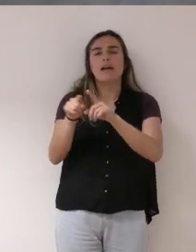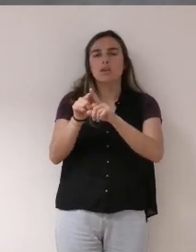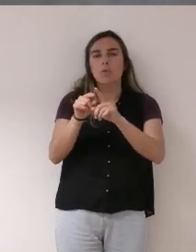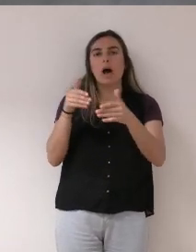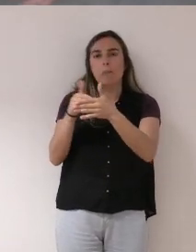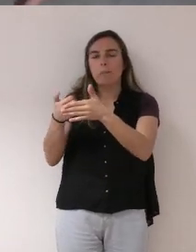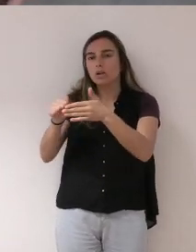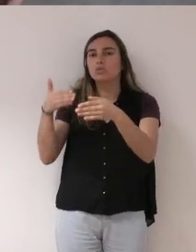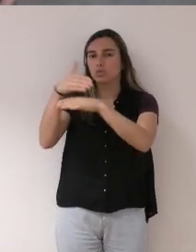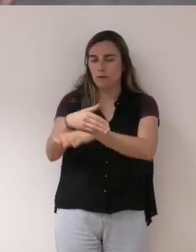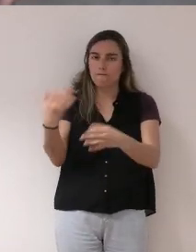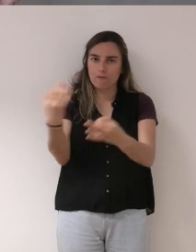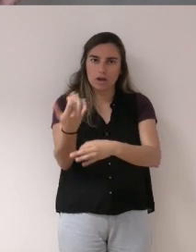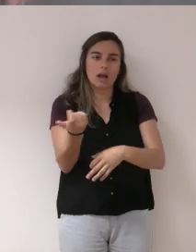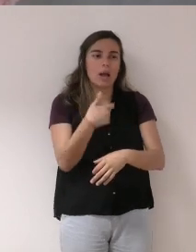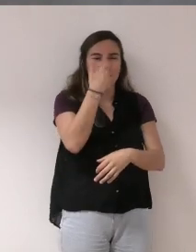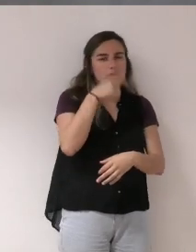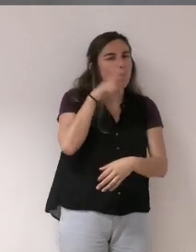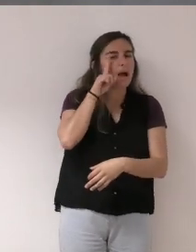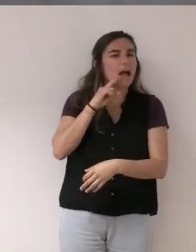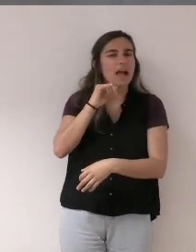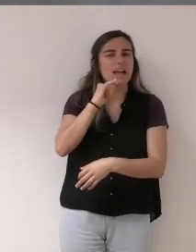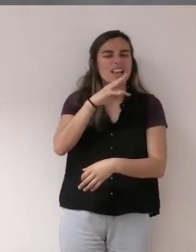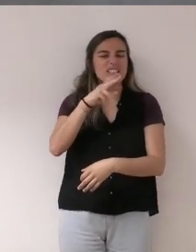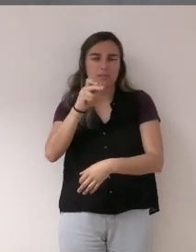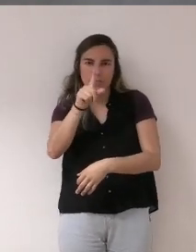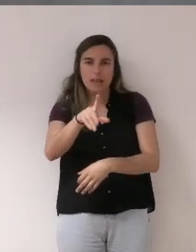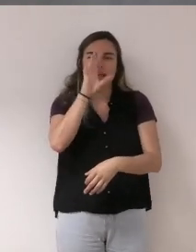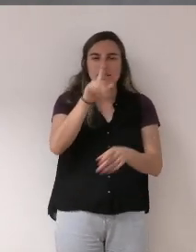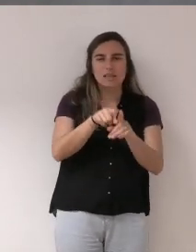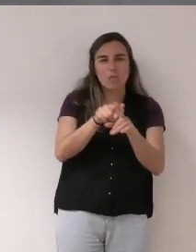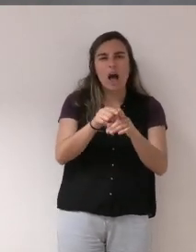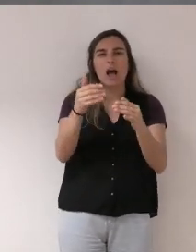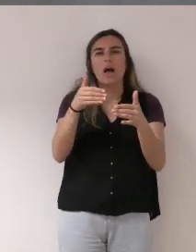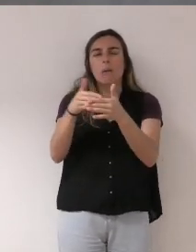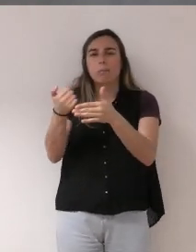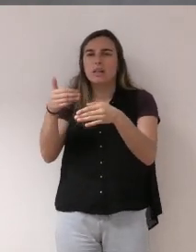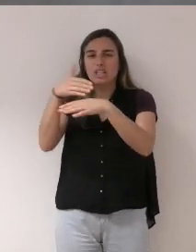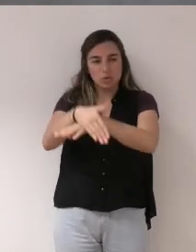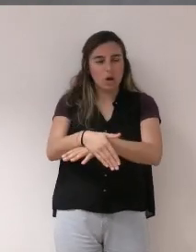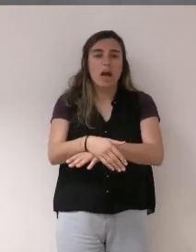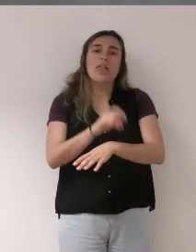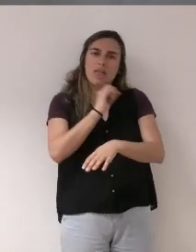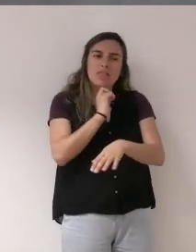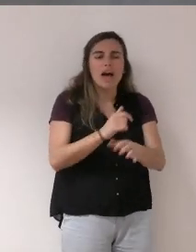de... A Isabel punha a questão de saber se a transgressão hoje era um critério assim tão, que permitisse produzir